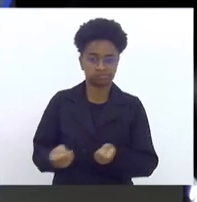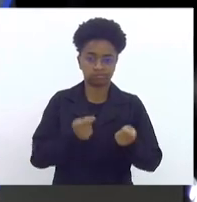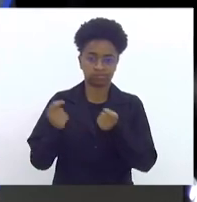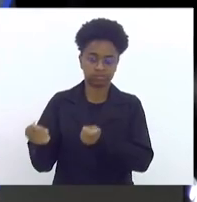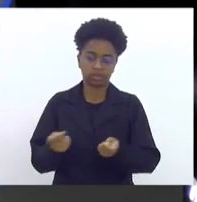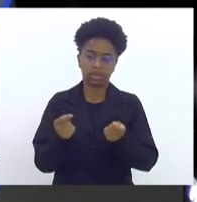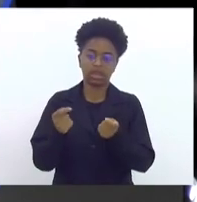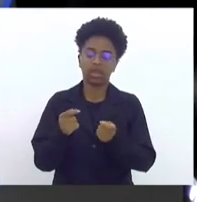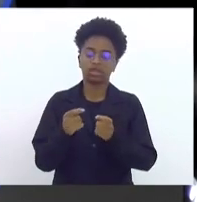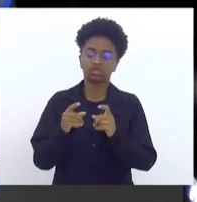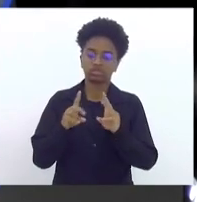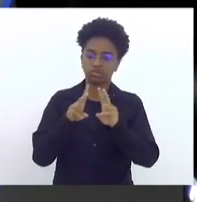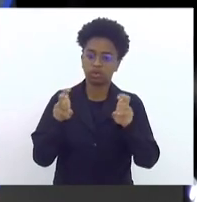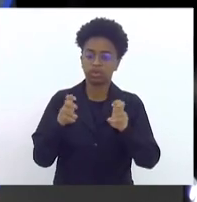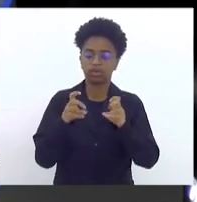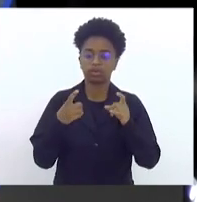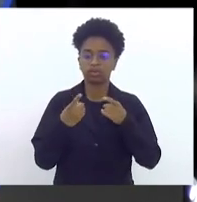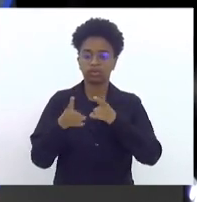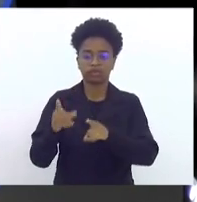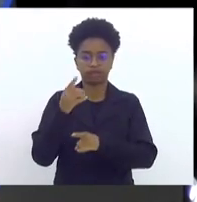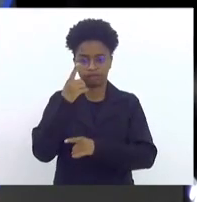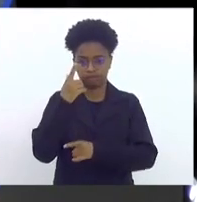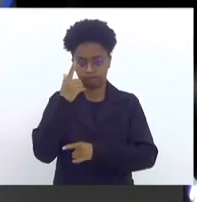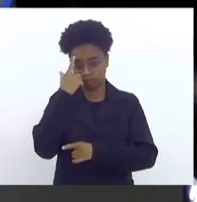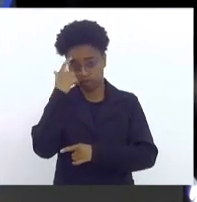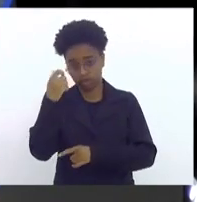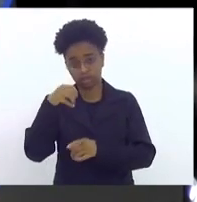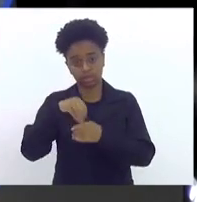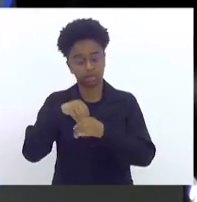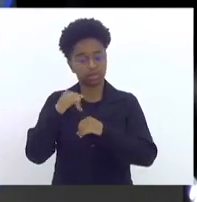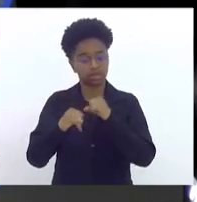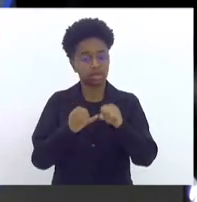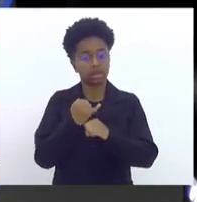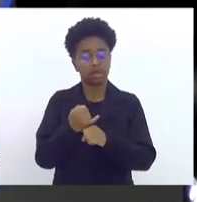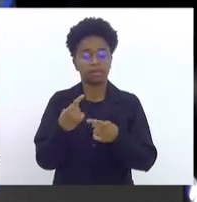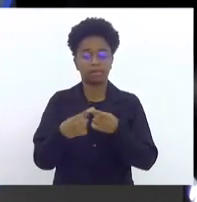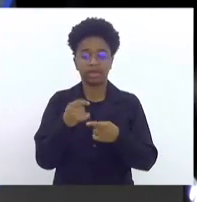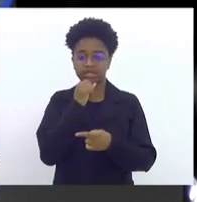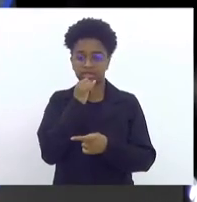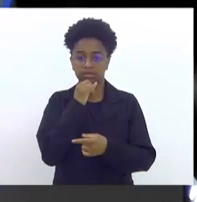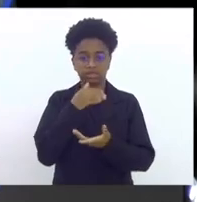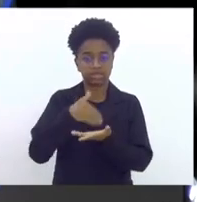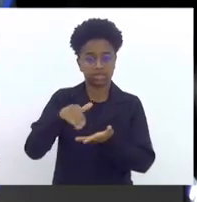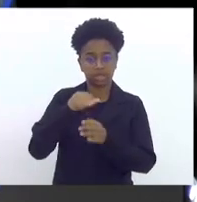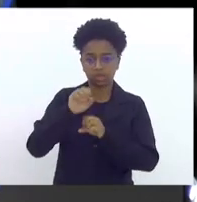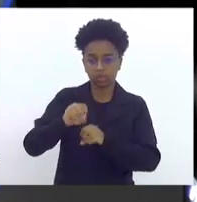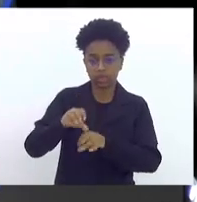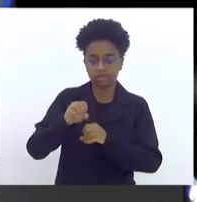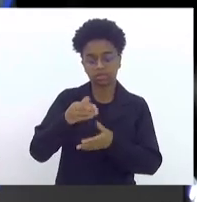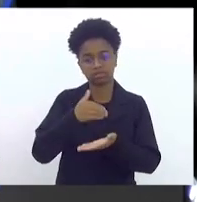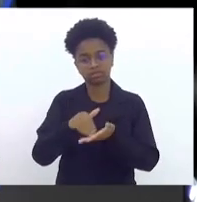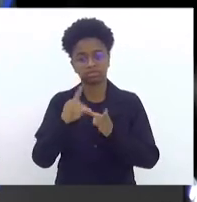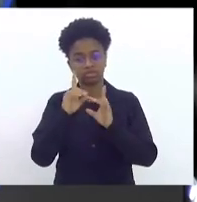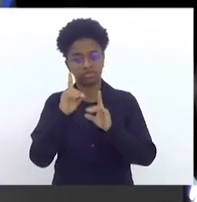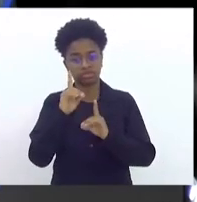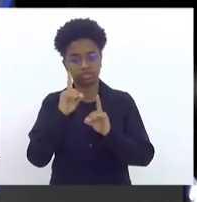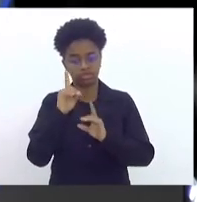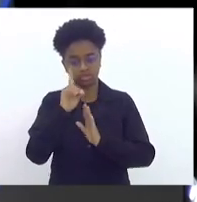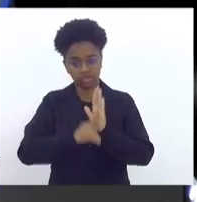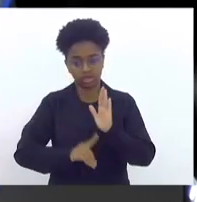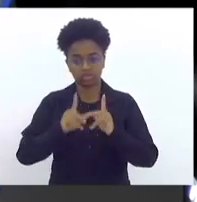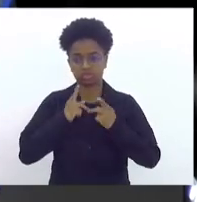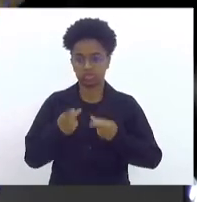nas redes E se a gente possa promover porque eu acho que envolver por exemplo a Seduc a secretaria de direitos humanos que